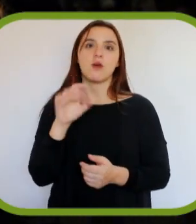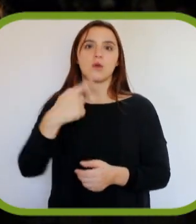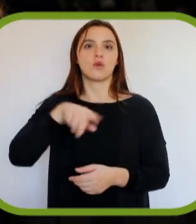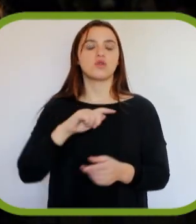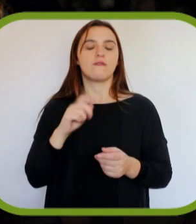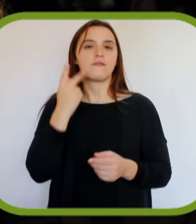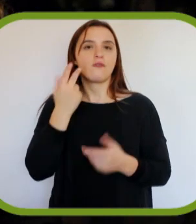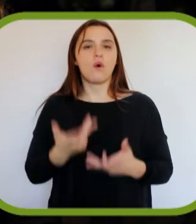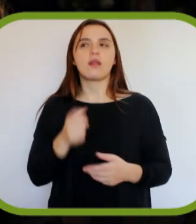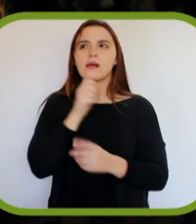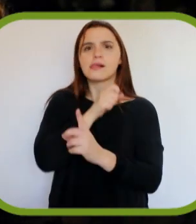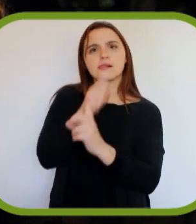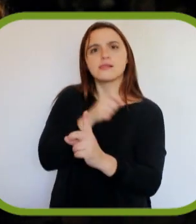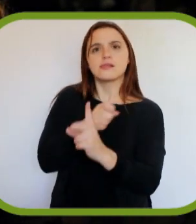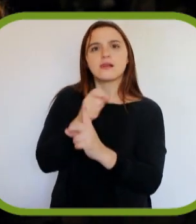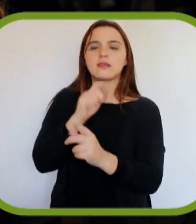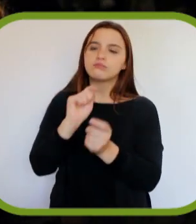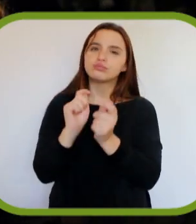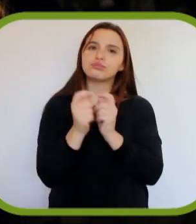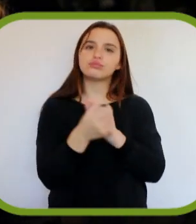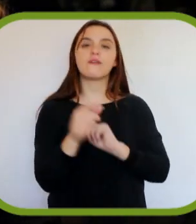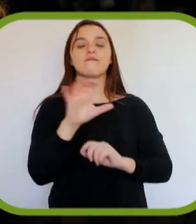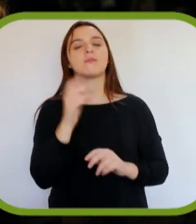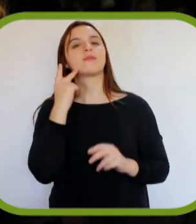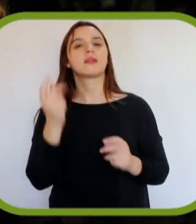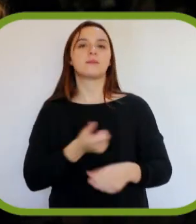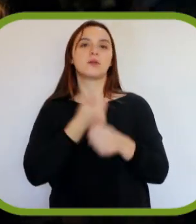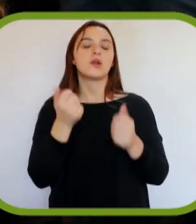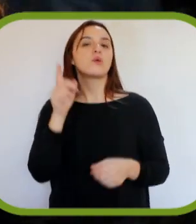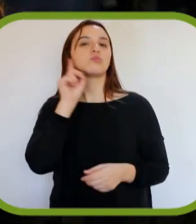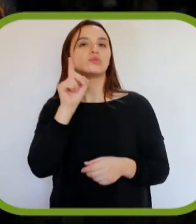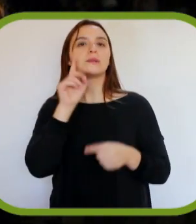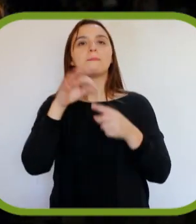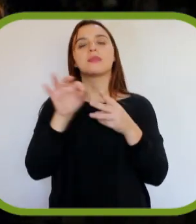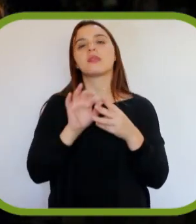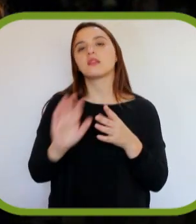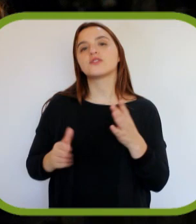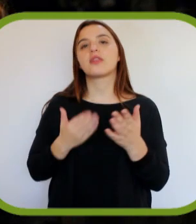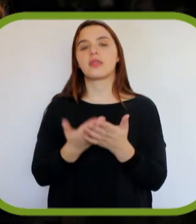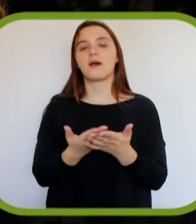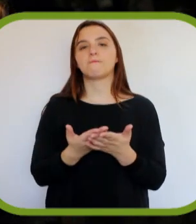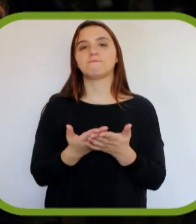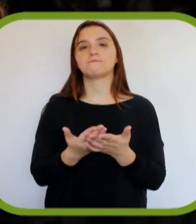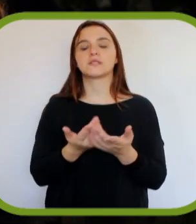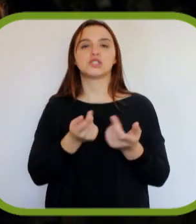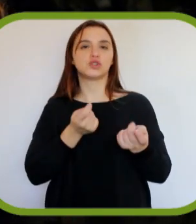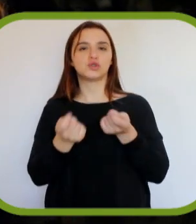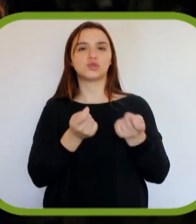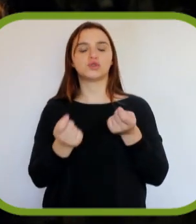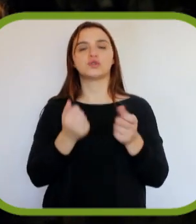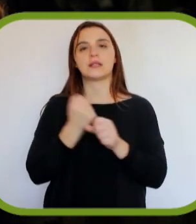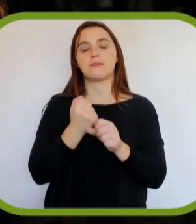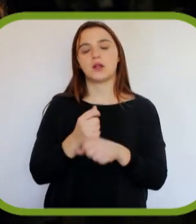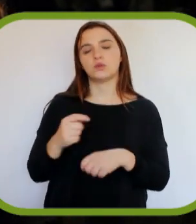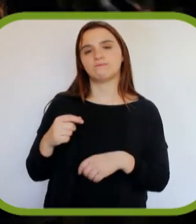hoje vivemos. Para que as possamos combater e evoluir para um estilo de vida melhor, são essenciais medidas que incentivem e regulem a